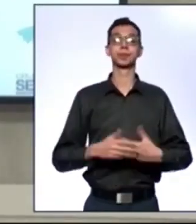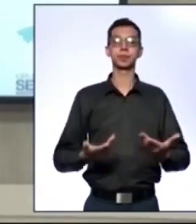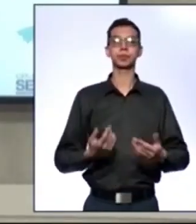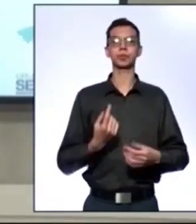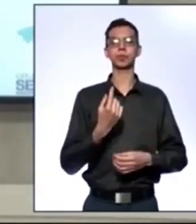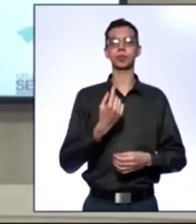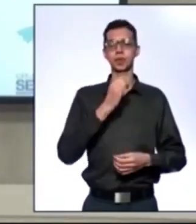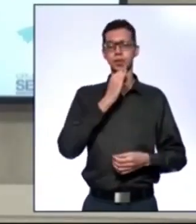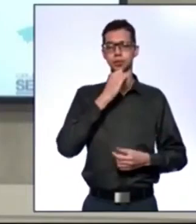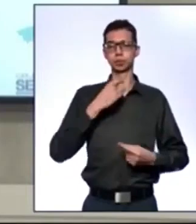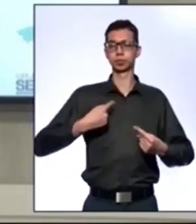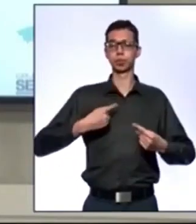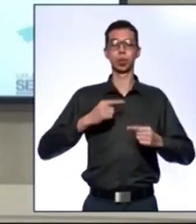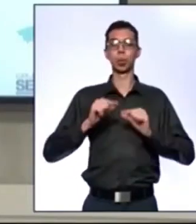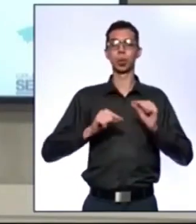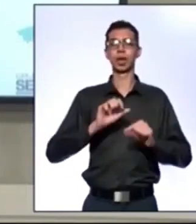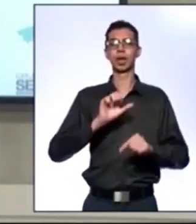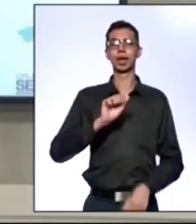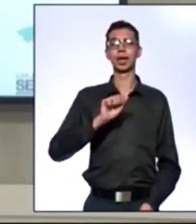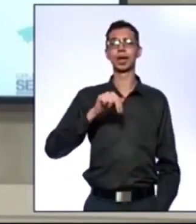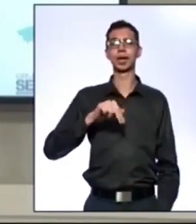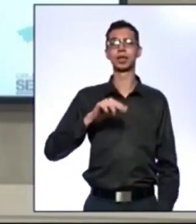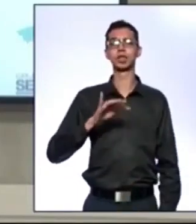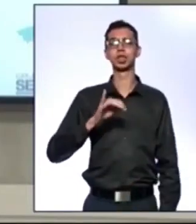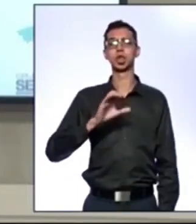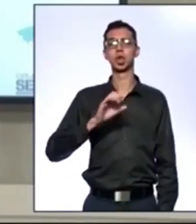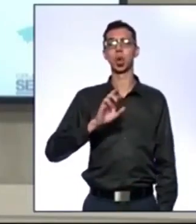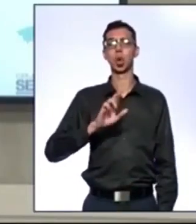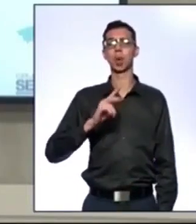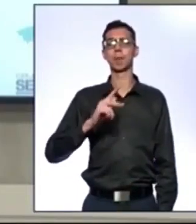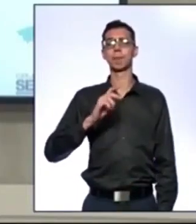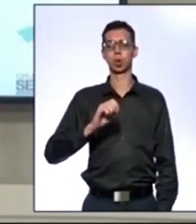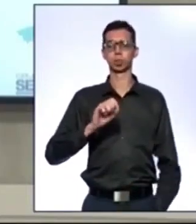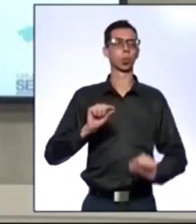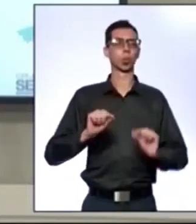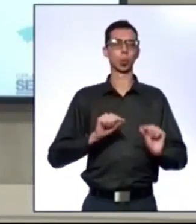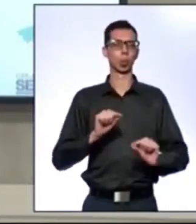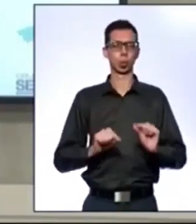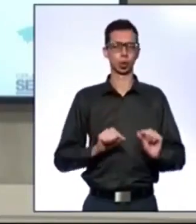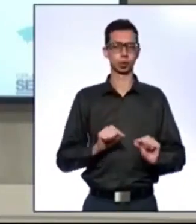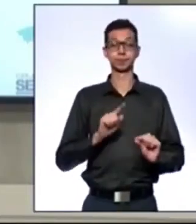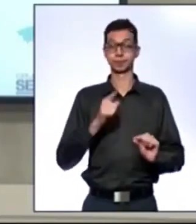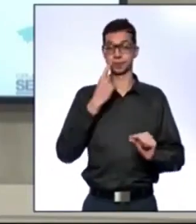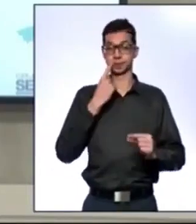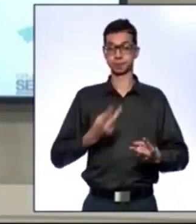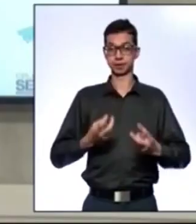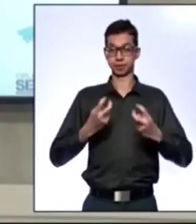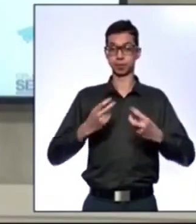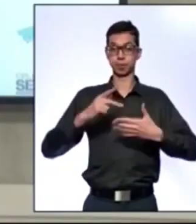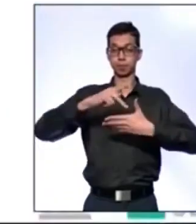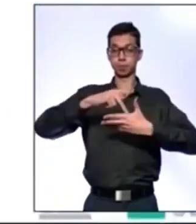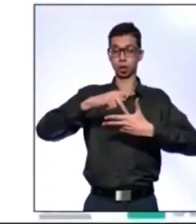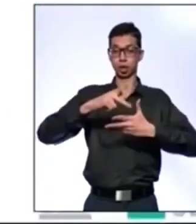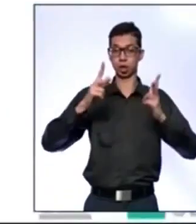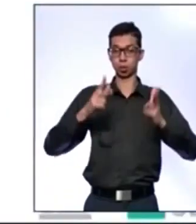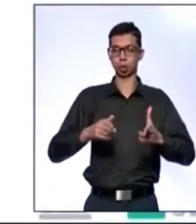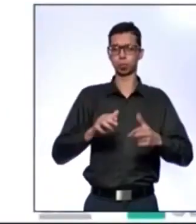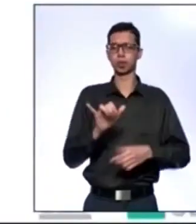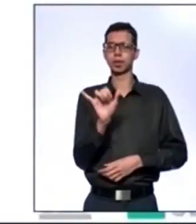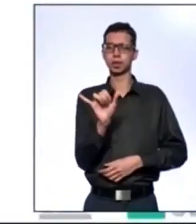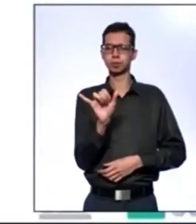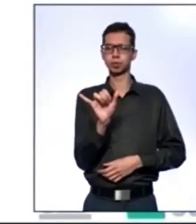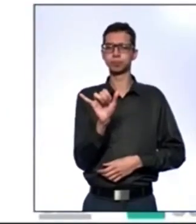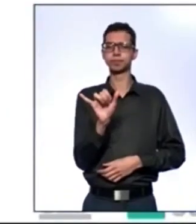anticorpo é uma proteína que tem essa forma, como você está vendo, de Y, que vai interagir com